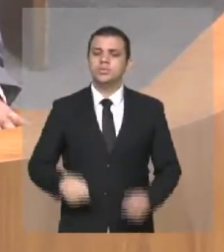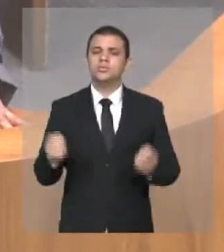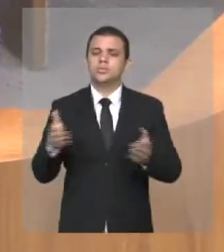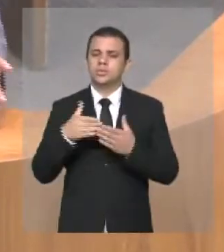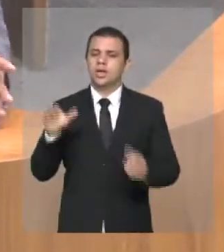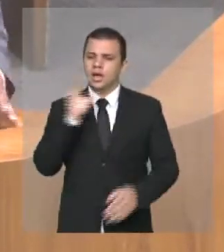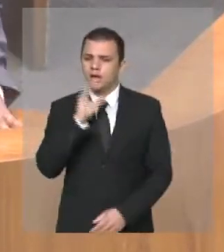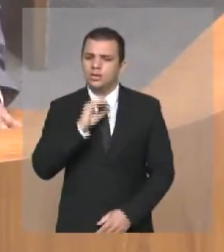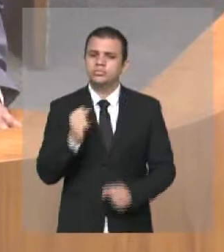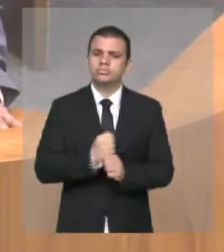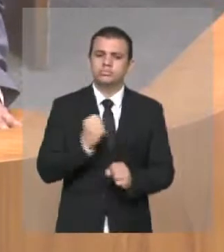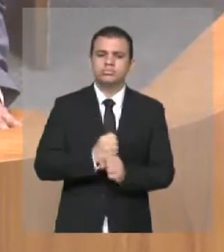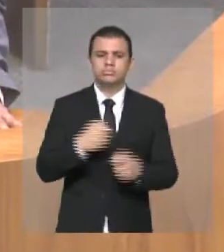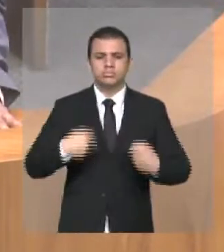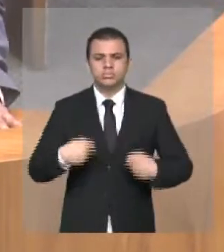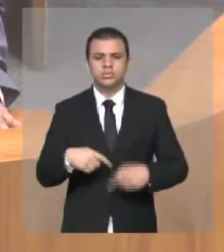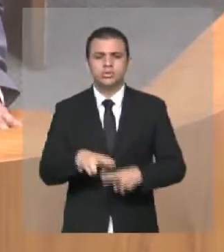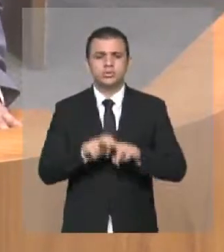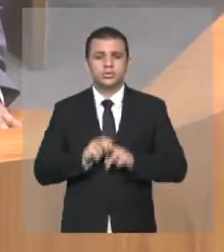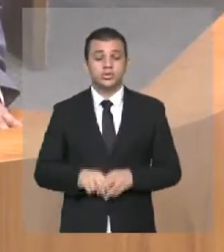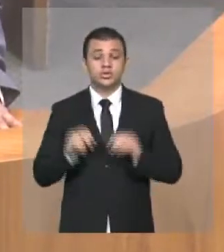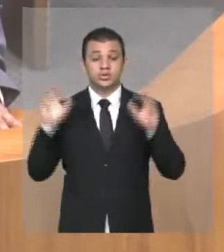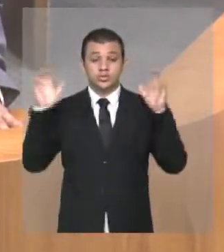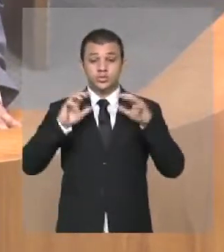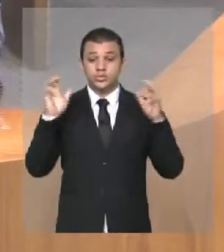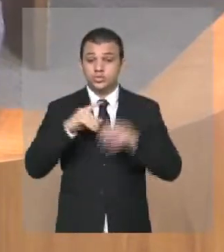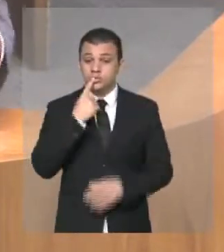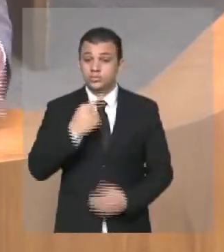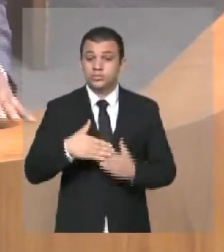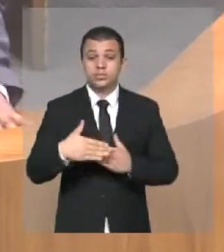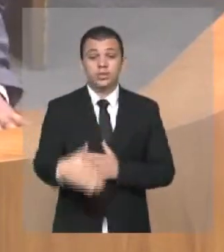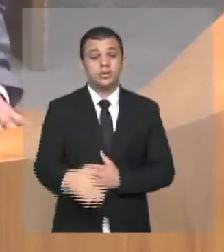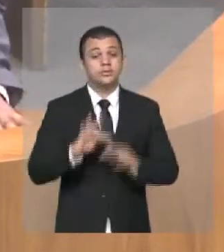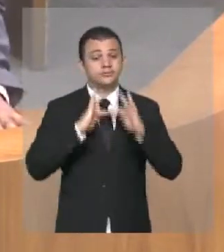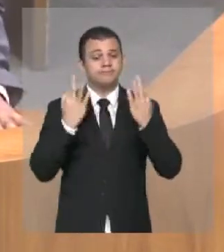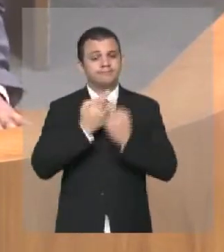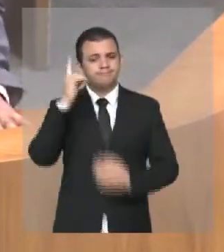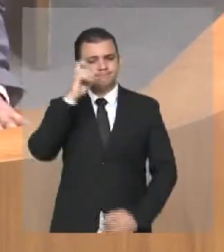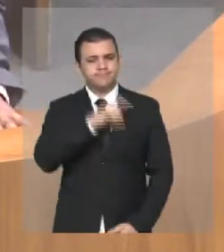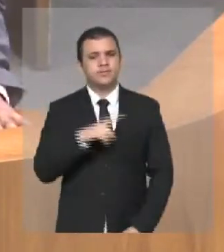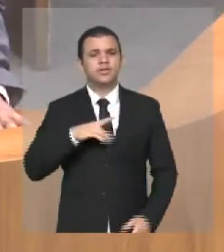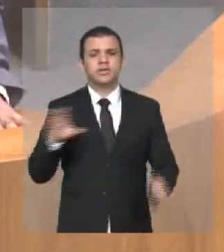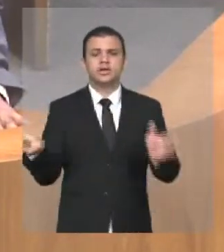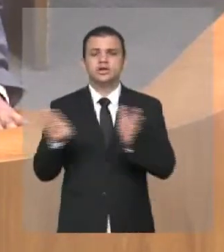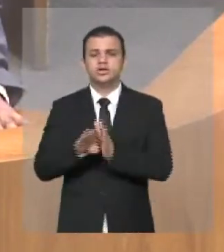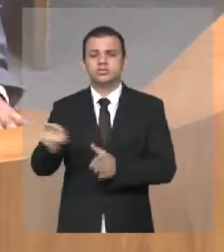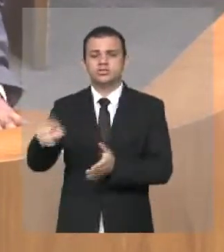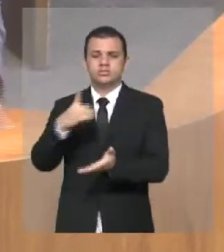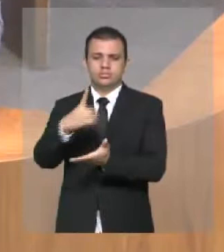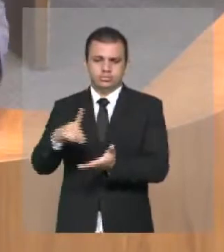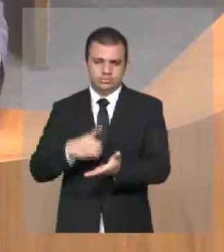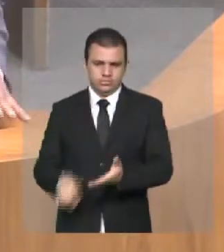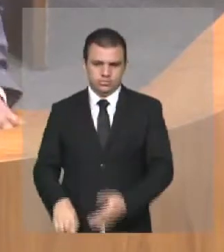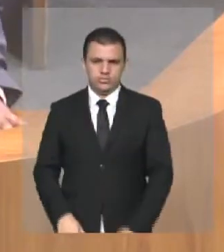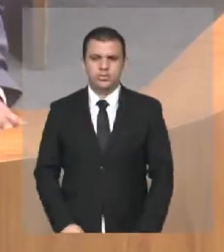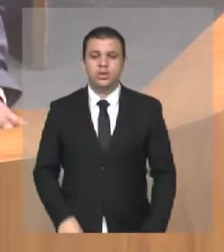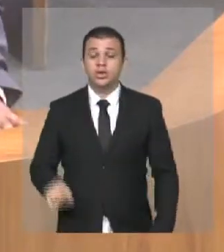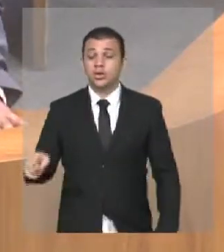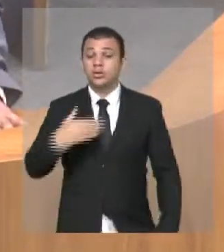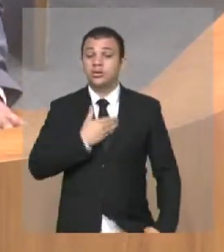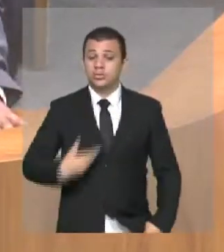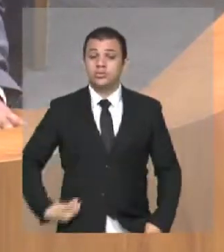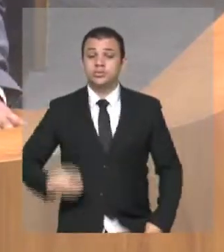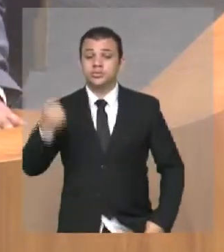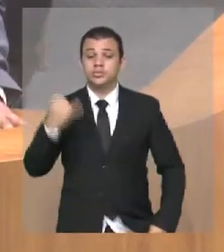aproximando e as famílias têm grande dificuldade para chegar até a cidade de Zedoca. Então, ele falou que vamos fazer uma